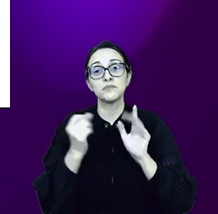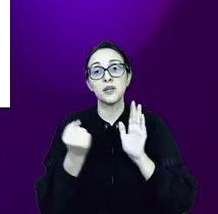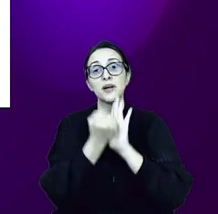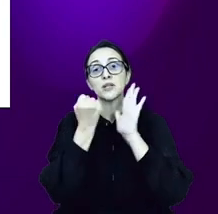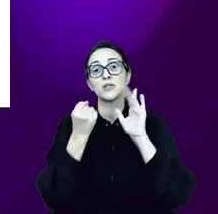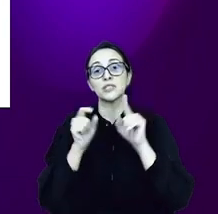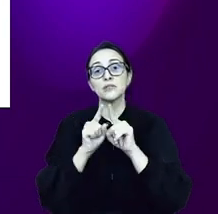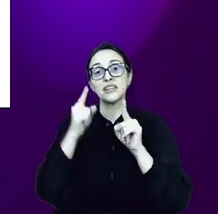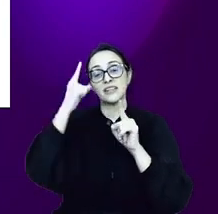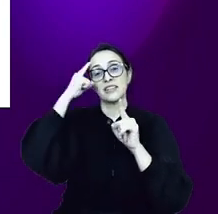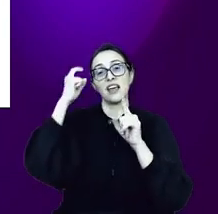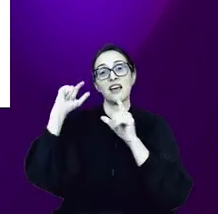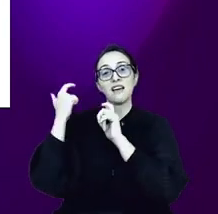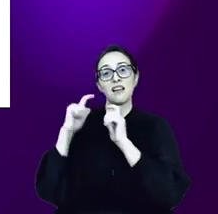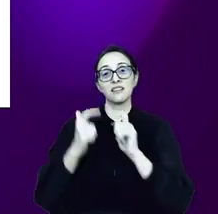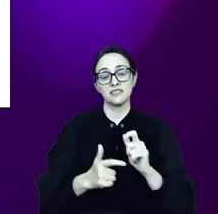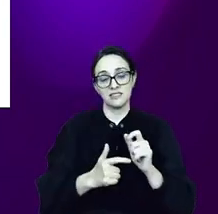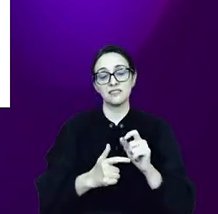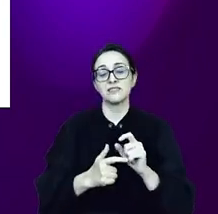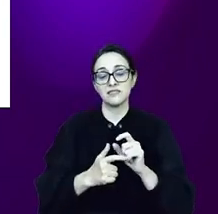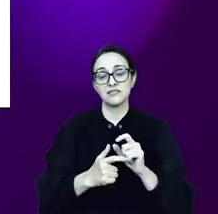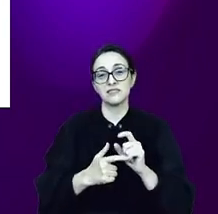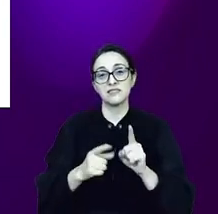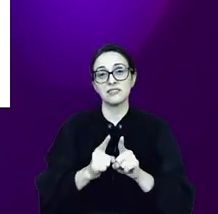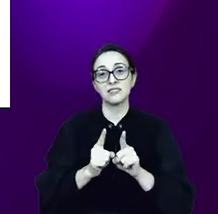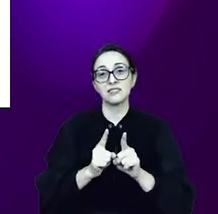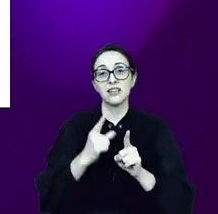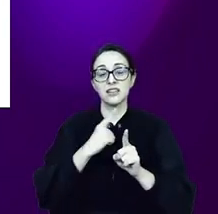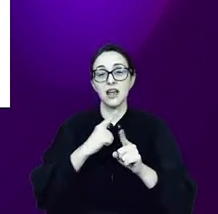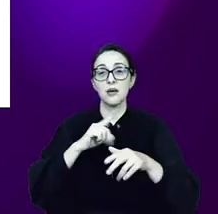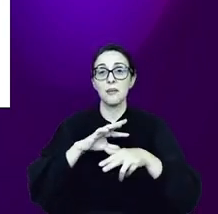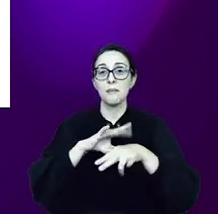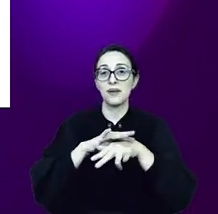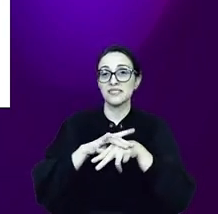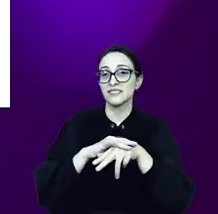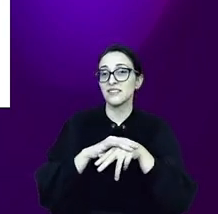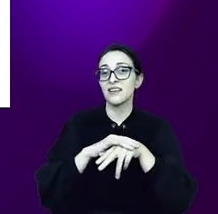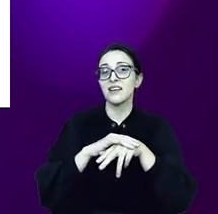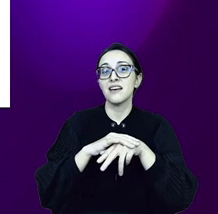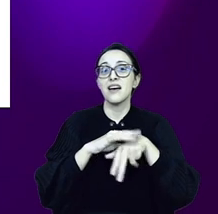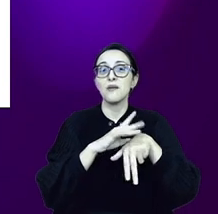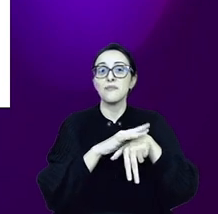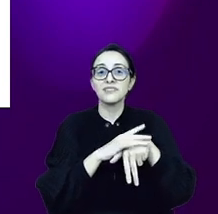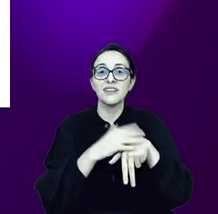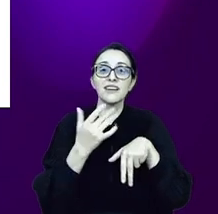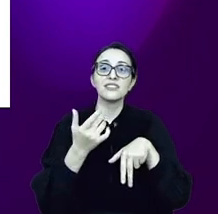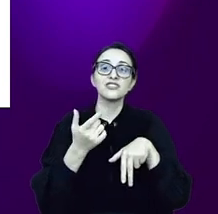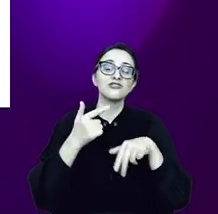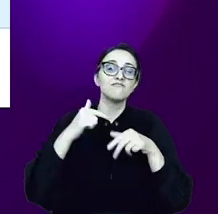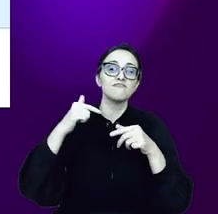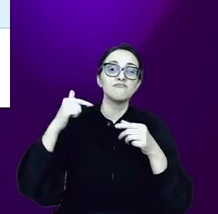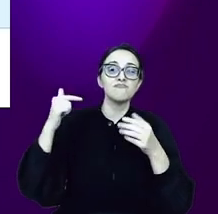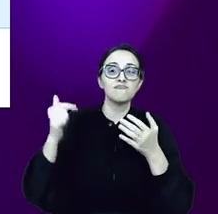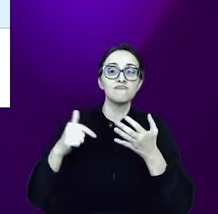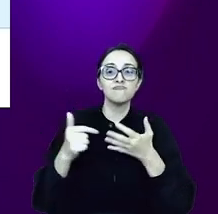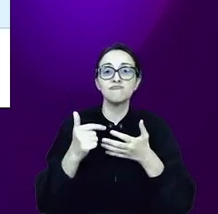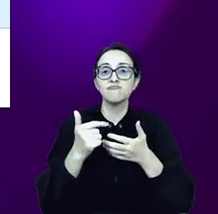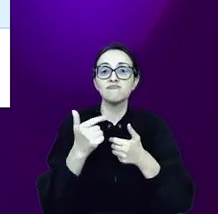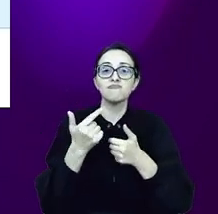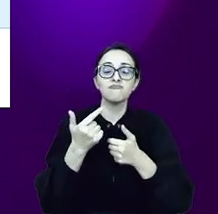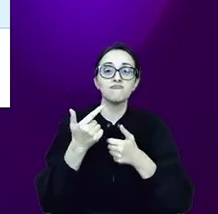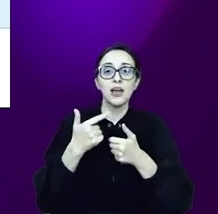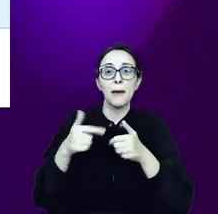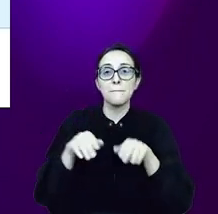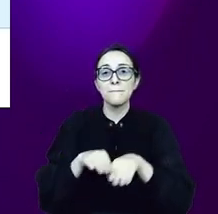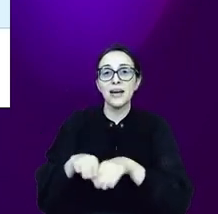as ideias clássicas, né, onde você tem pacientes, faixa etária, Glasgow, padrão tomográfico, como os padrões